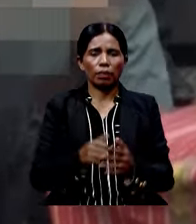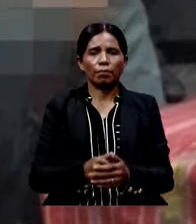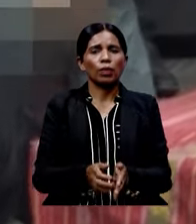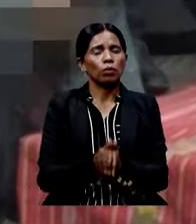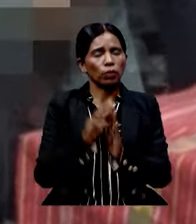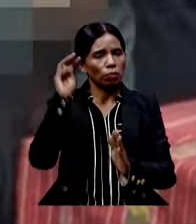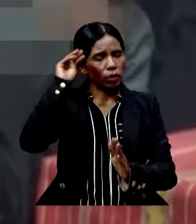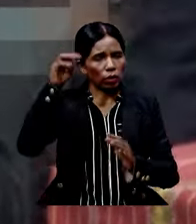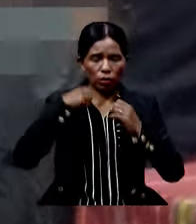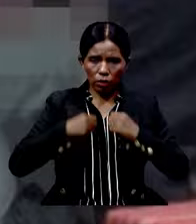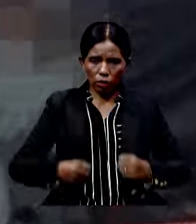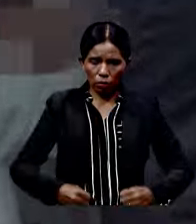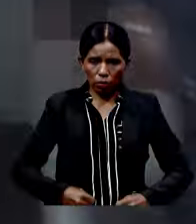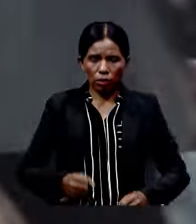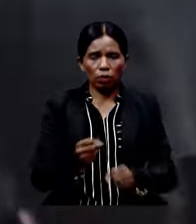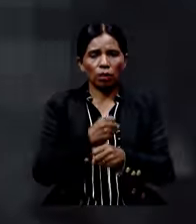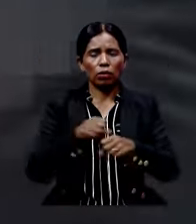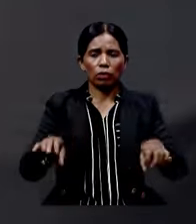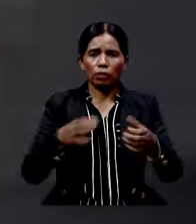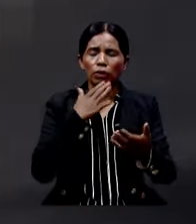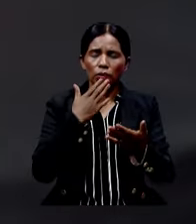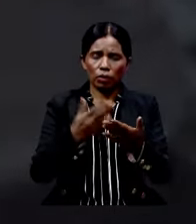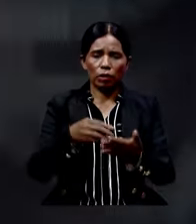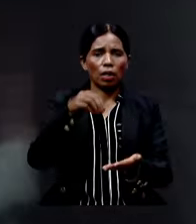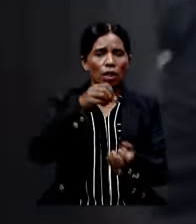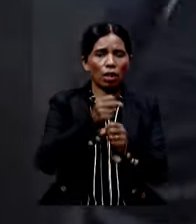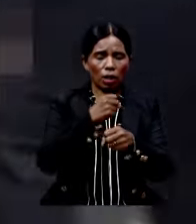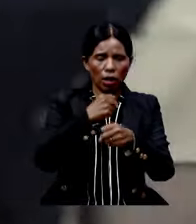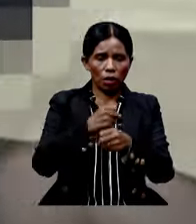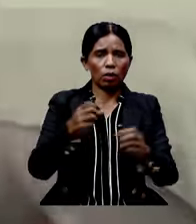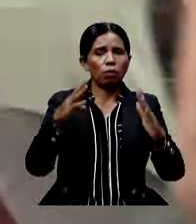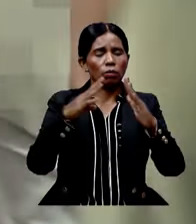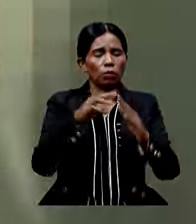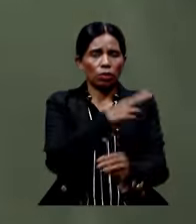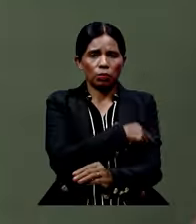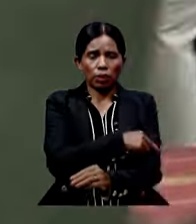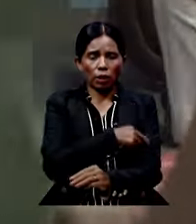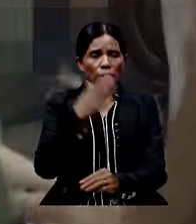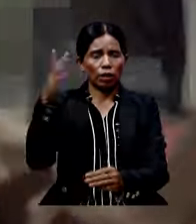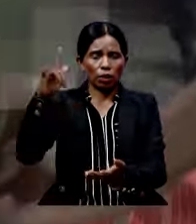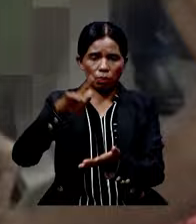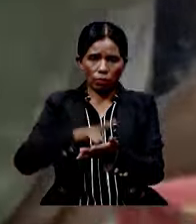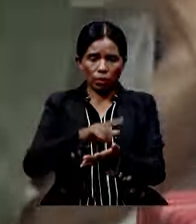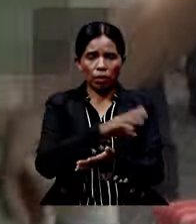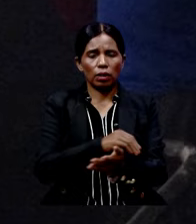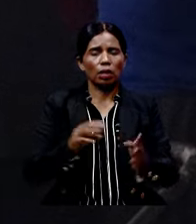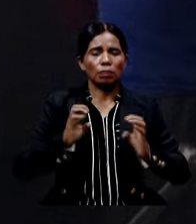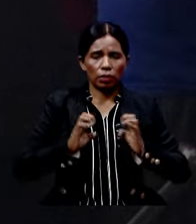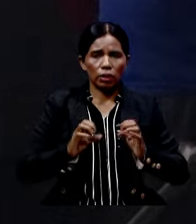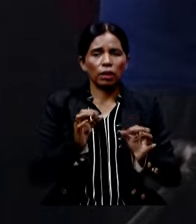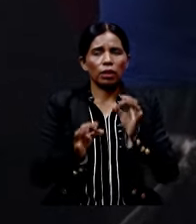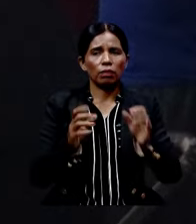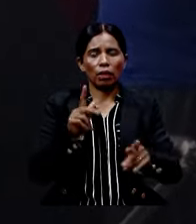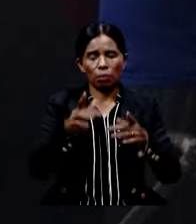atu Ministério Saúde atu halo gestão diak, hodi instala clínica e fatin importante sira, nune belfo atendimento emergência kariki hai maruma